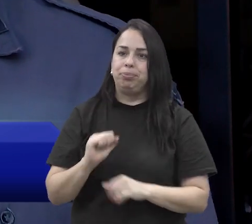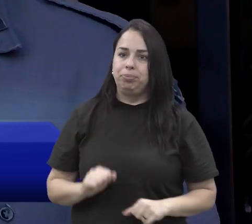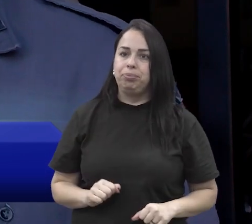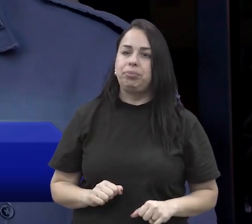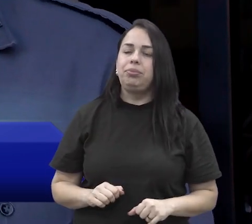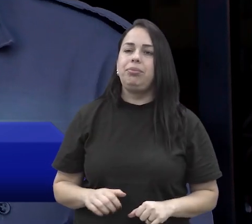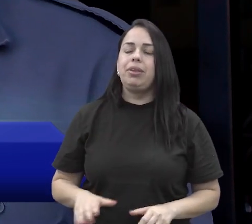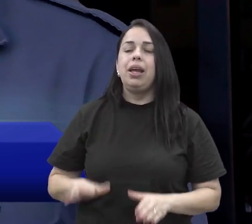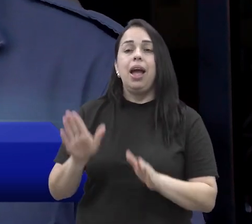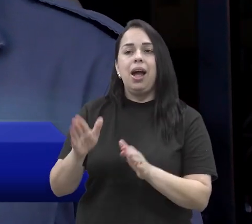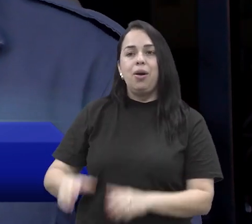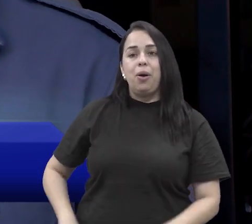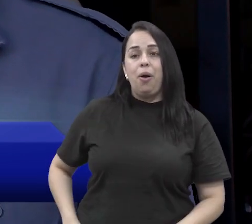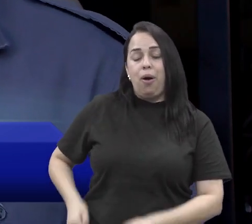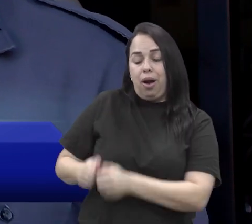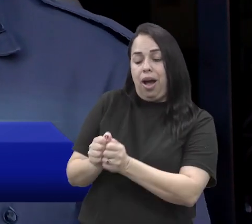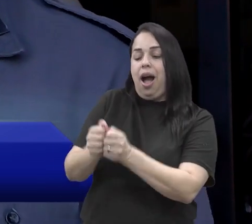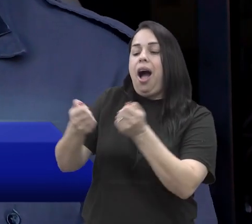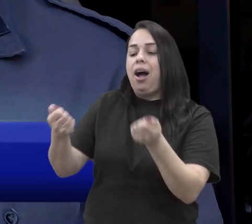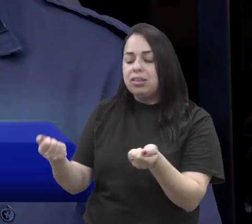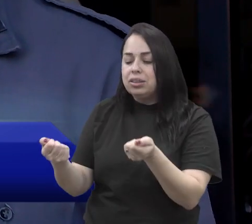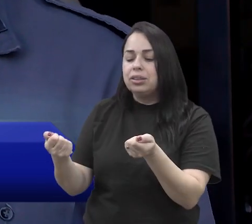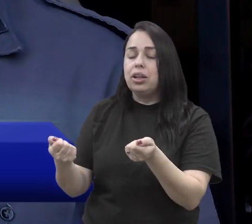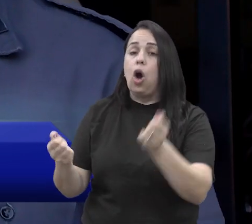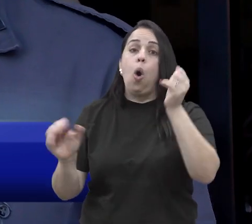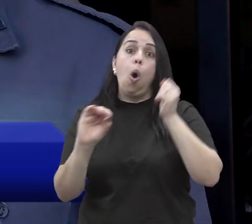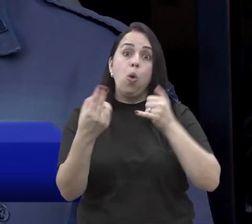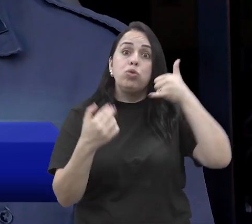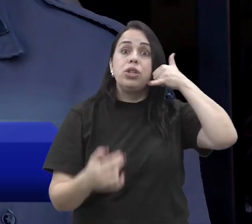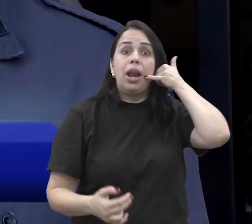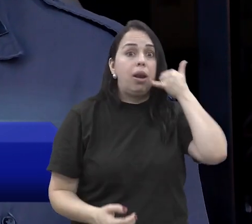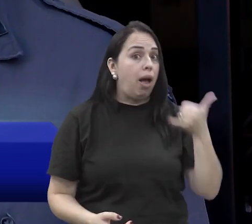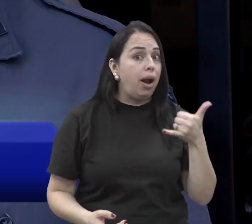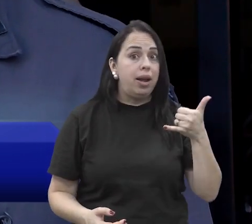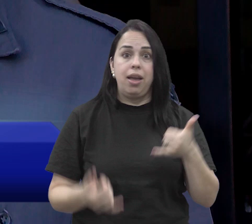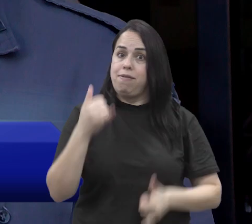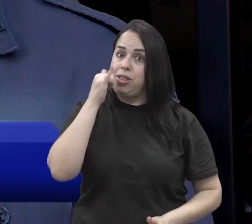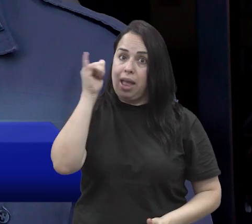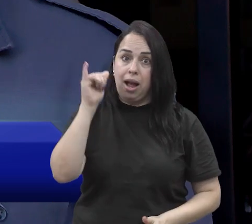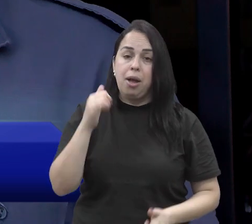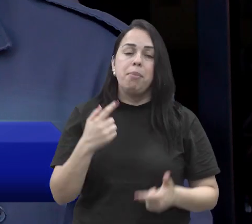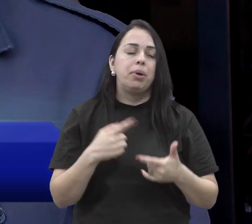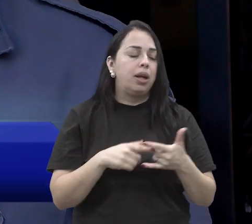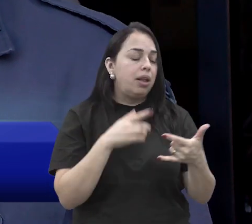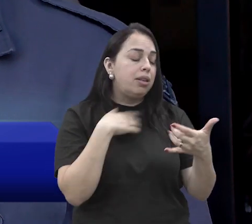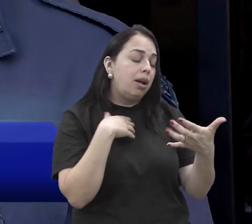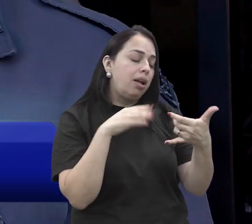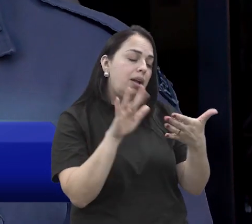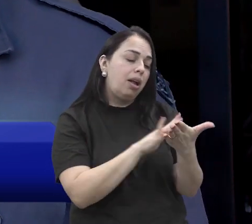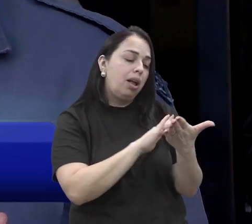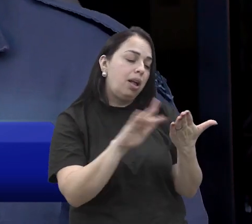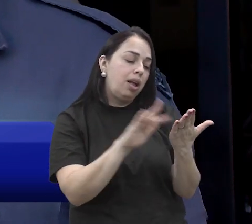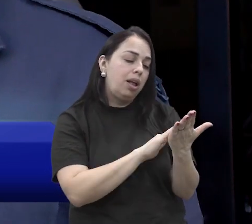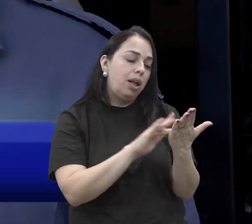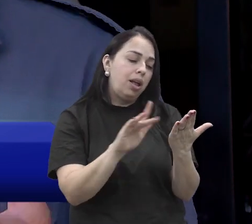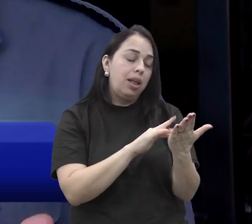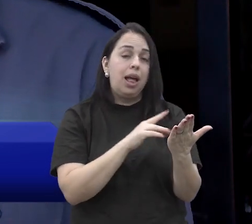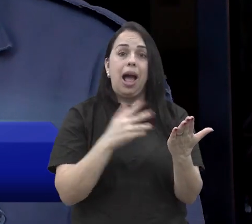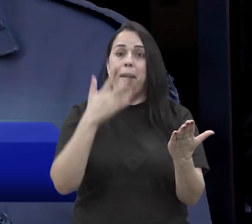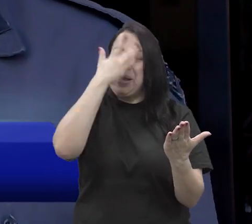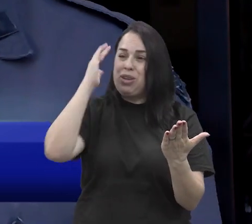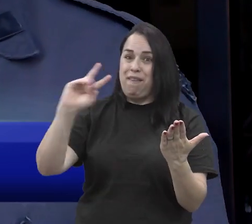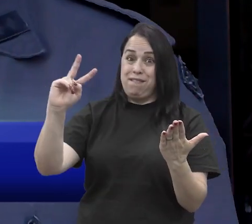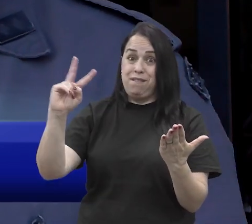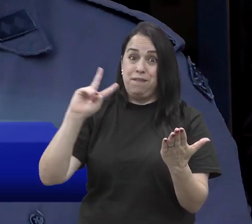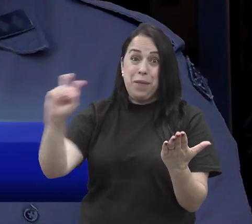segurança. Então evitar manusear carteiras e celulares em locais com muito fluxo de pessoas, porque tira um pouco a nossa atenção, facilita desde a